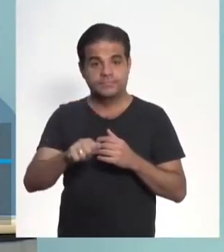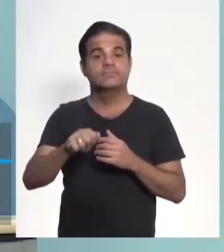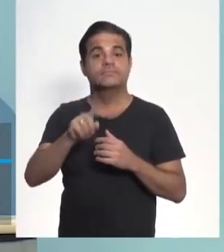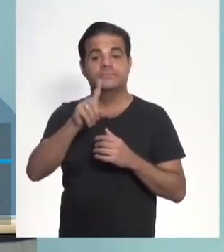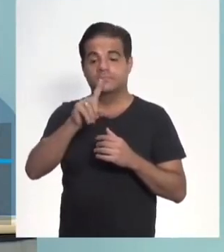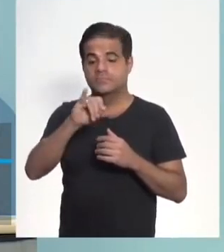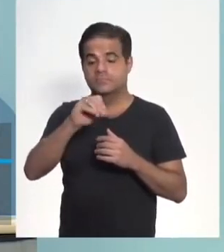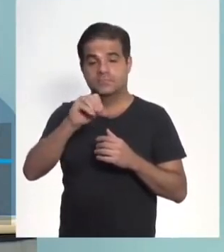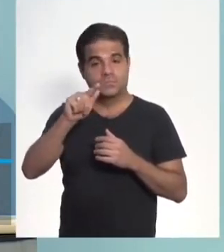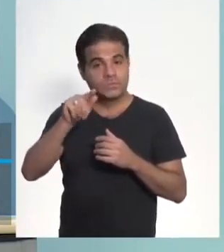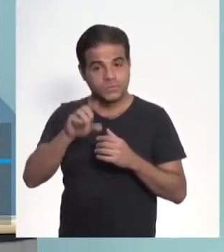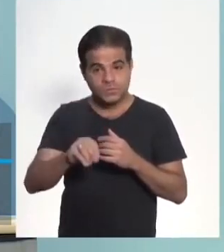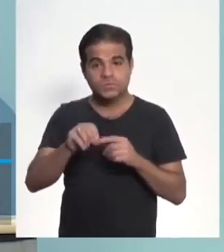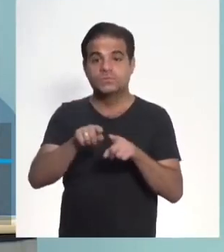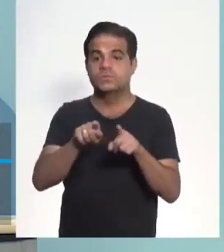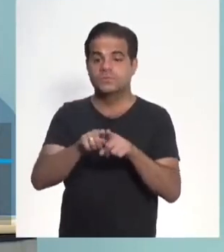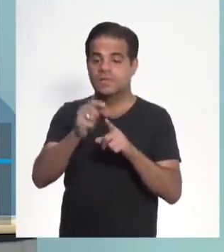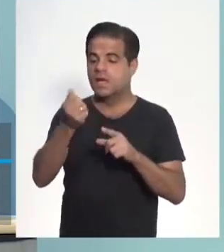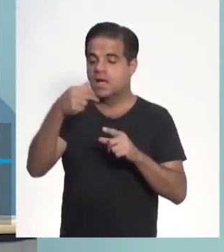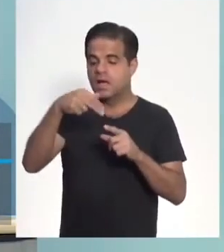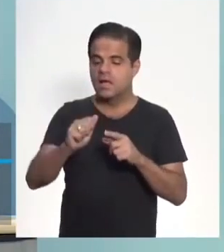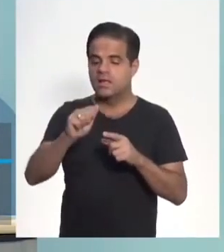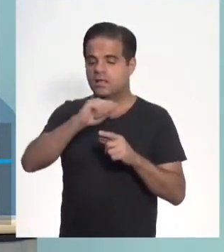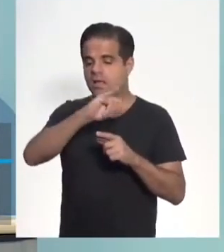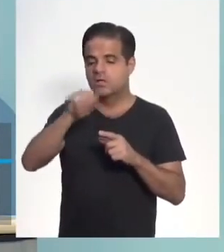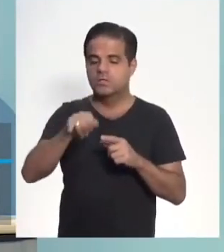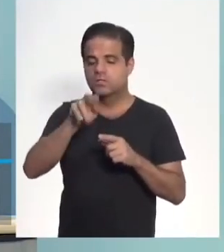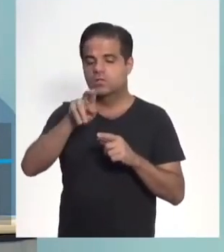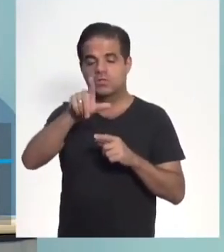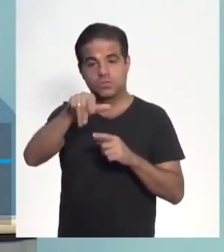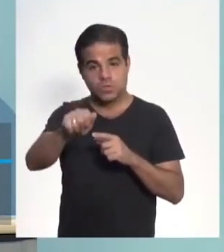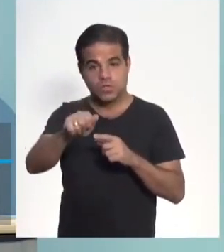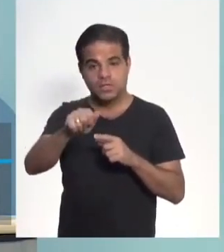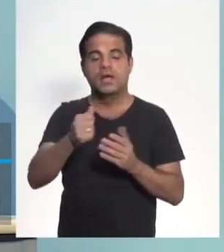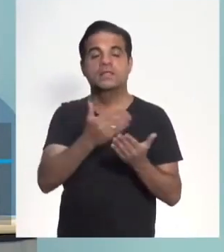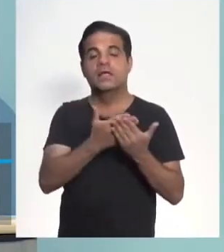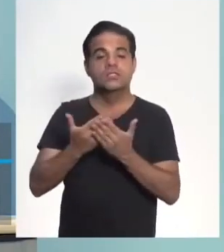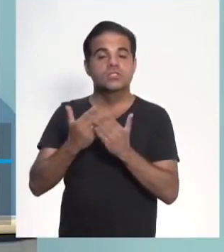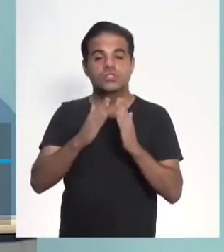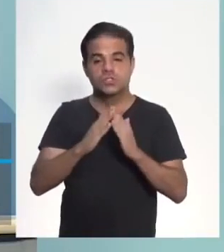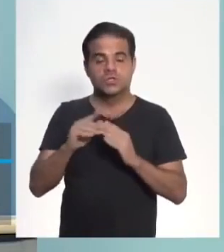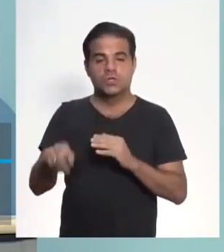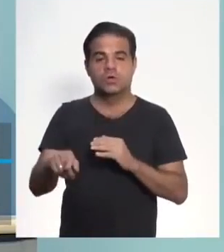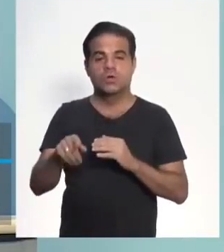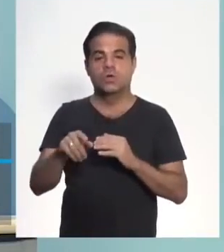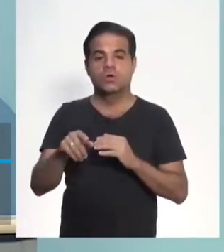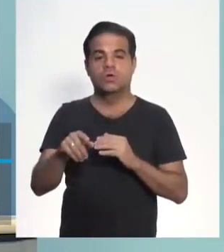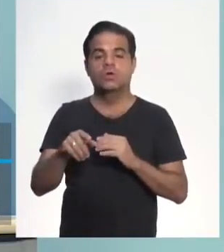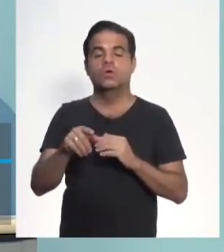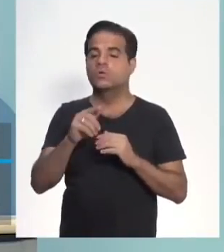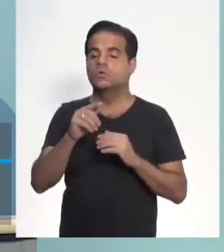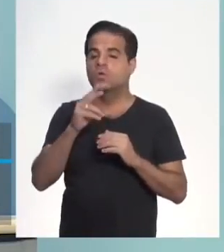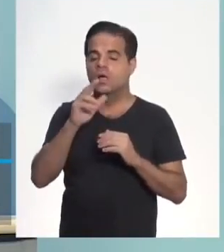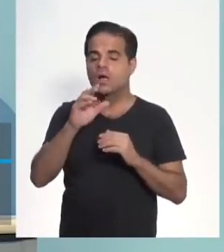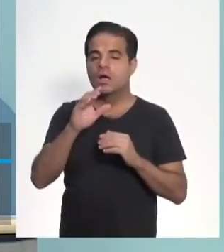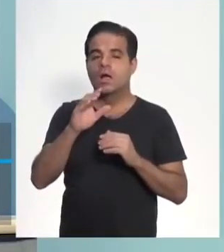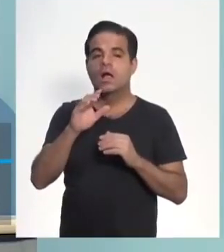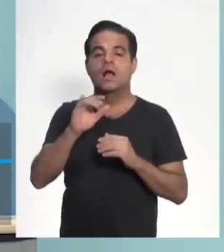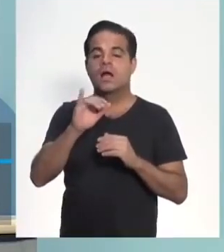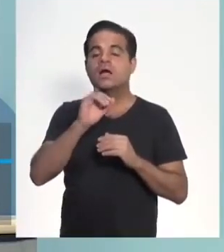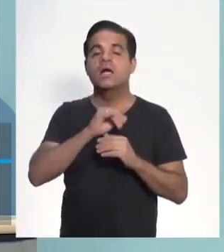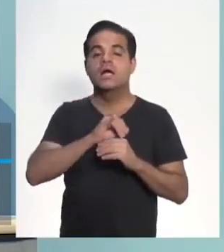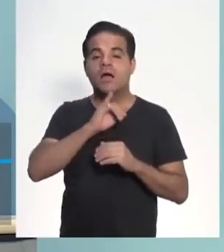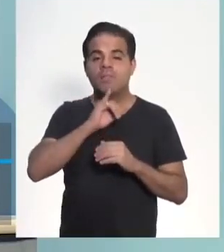professora Márcia, a Ana Júlia, da Escola Odon Cavalcante, eu acho, Ipiranga,